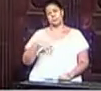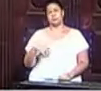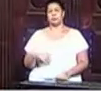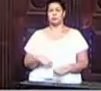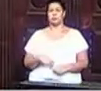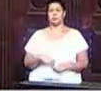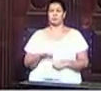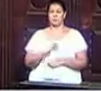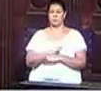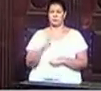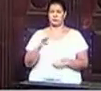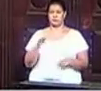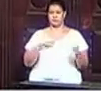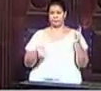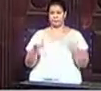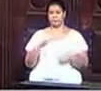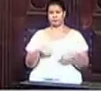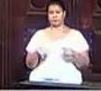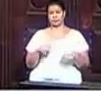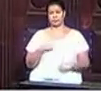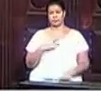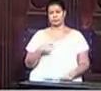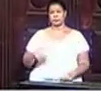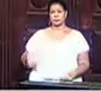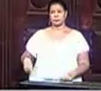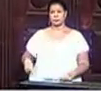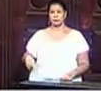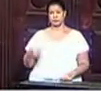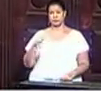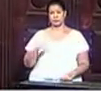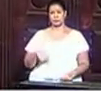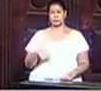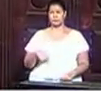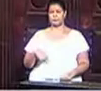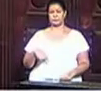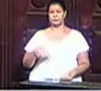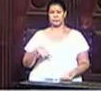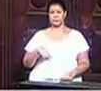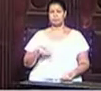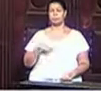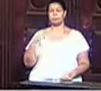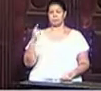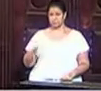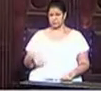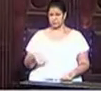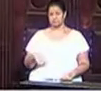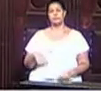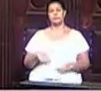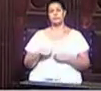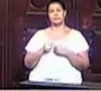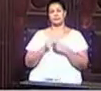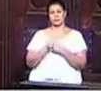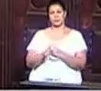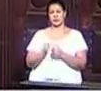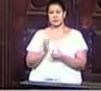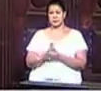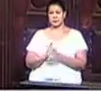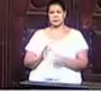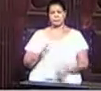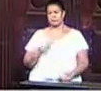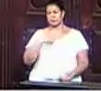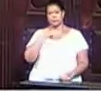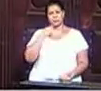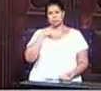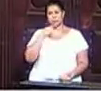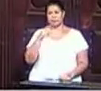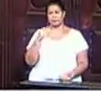está sendo conduzido. E, senhora presidente dessa sessão, volto a insistir para encerrar. Não é possível, não temos